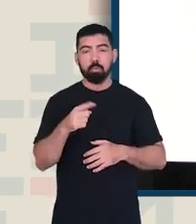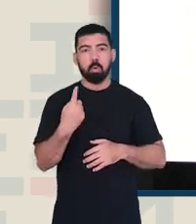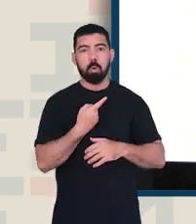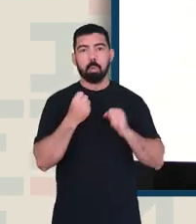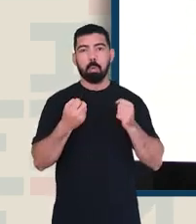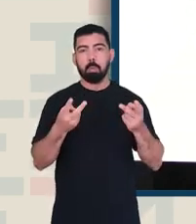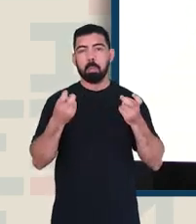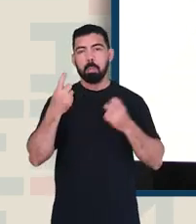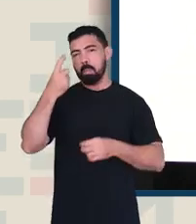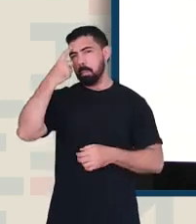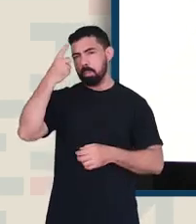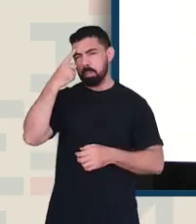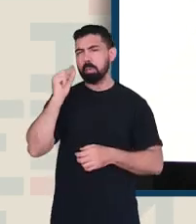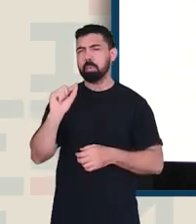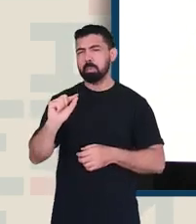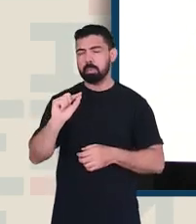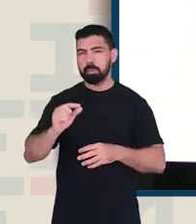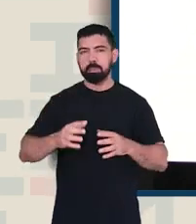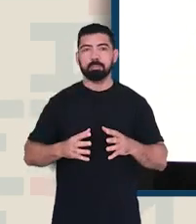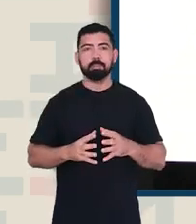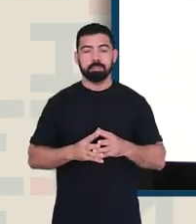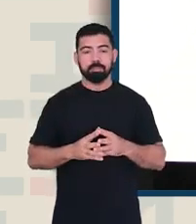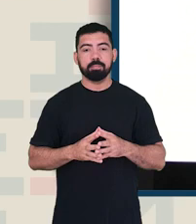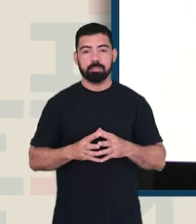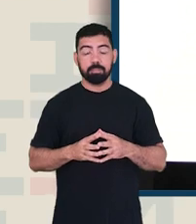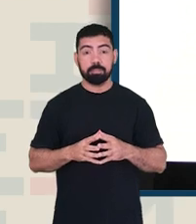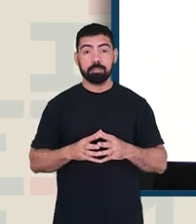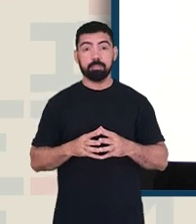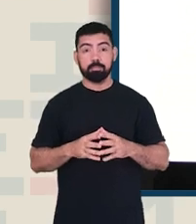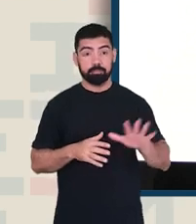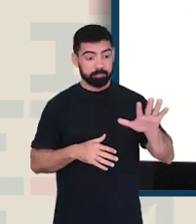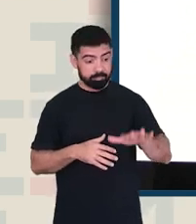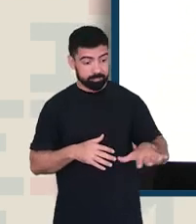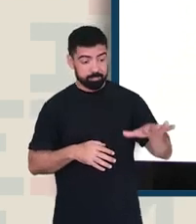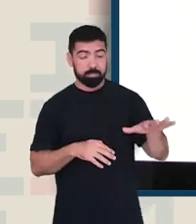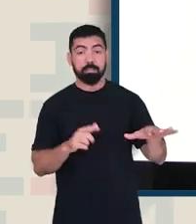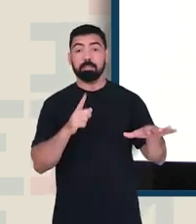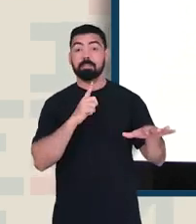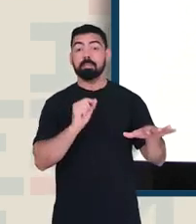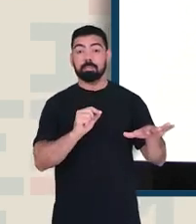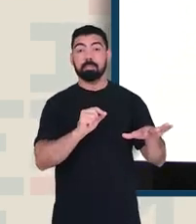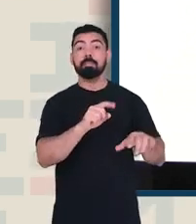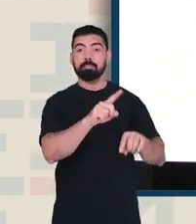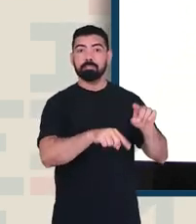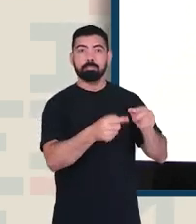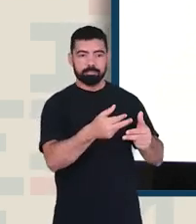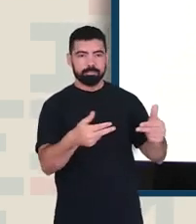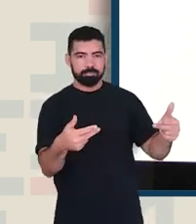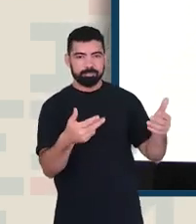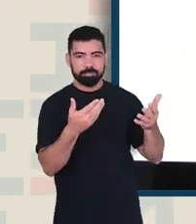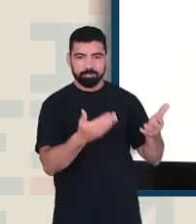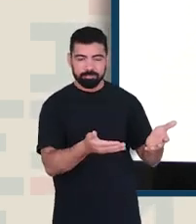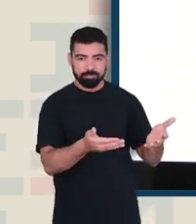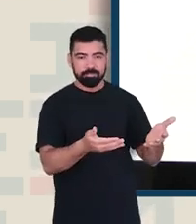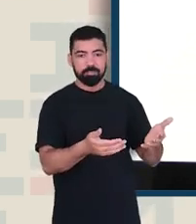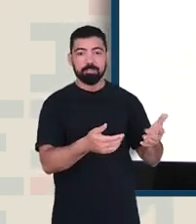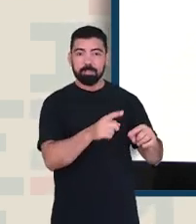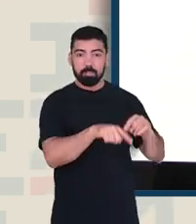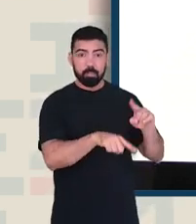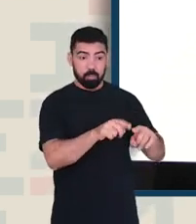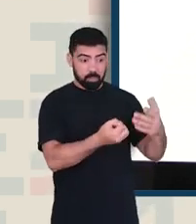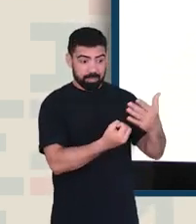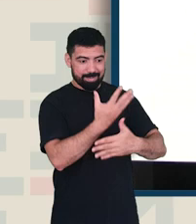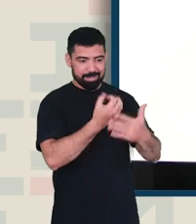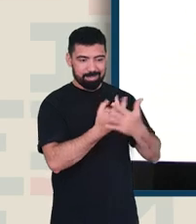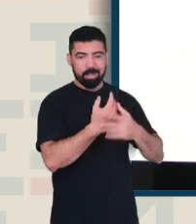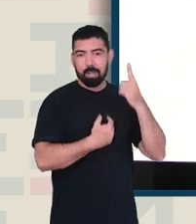poderíamos pensar que, por um lado, temos o instrumento ou o objeto que cria